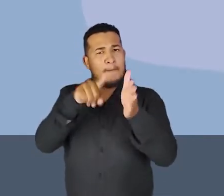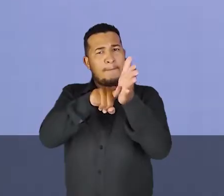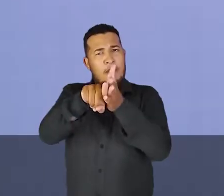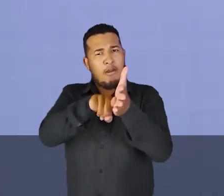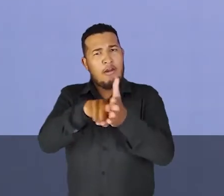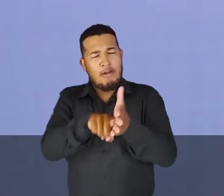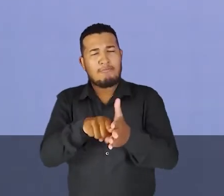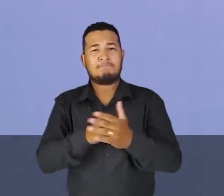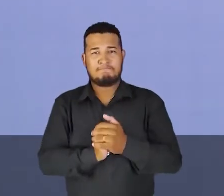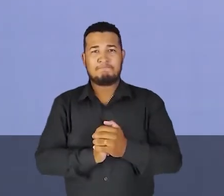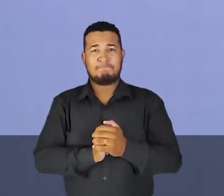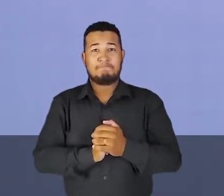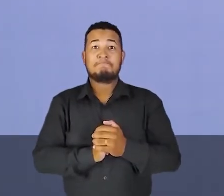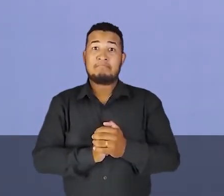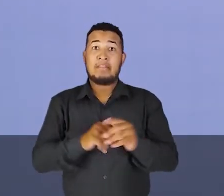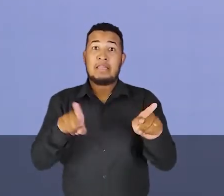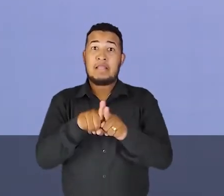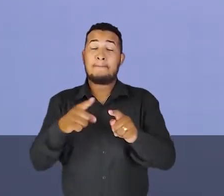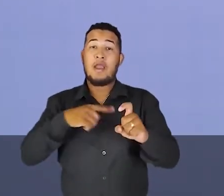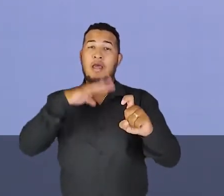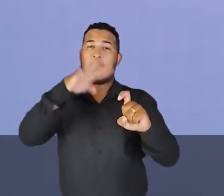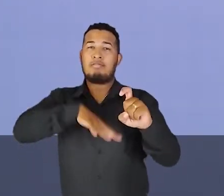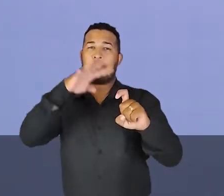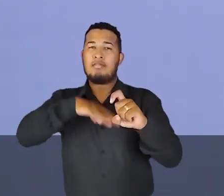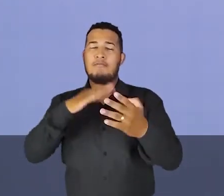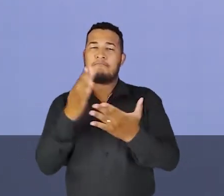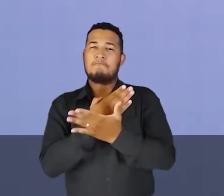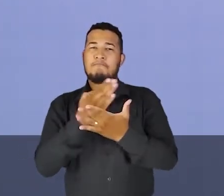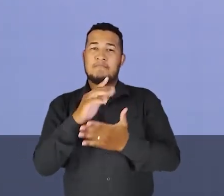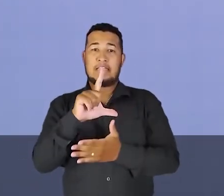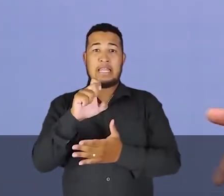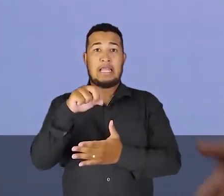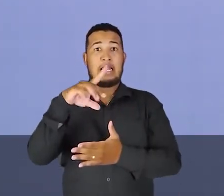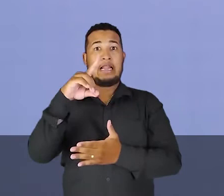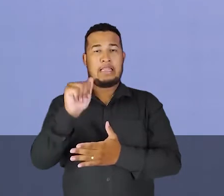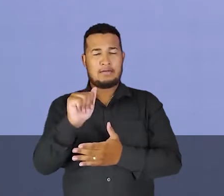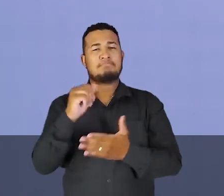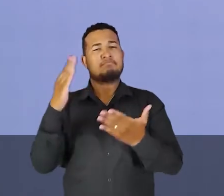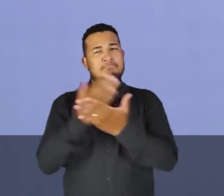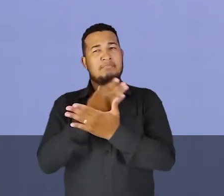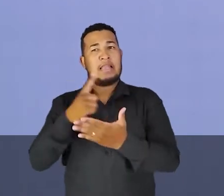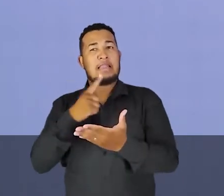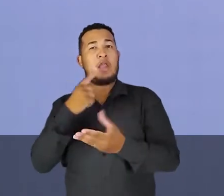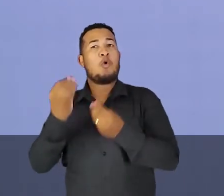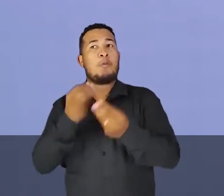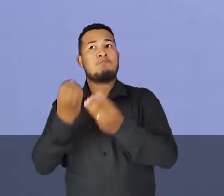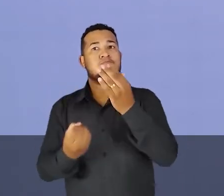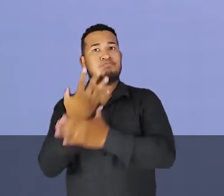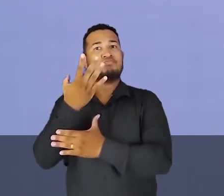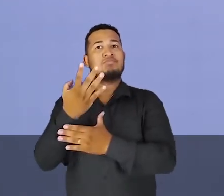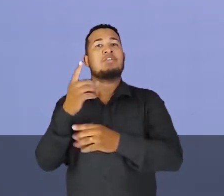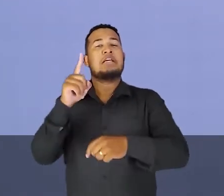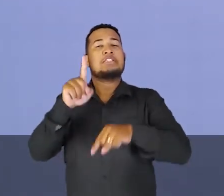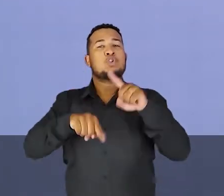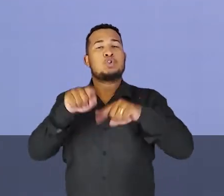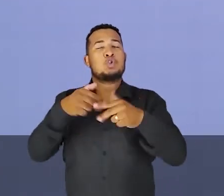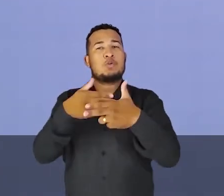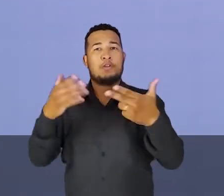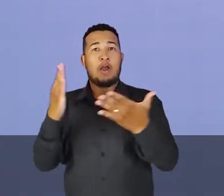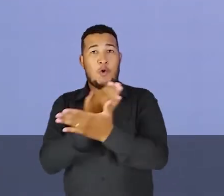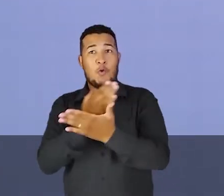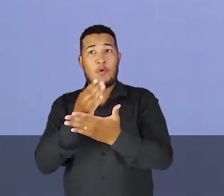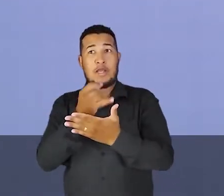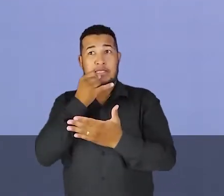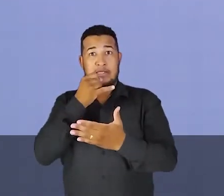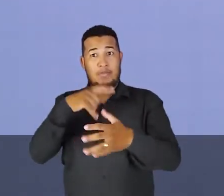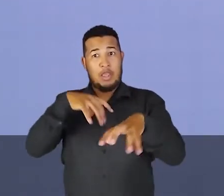acessar. Bom, existem lendas também que explicam, né, o surgimento de alguns instrumentos. Na região do Amazonas, por exemplo, entre da